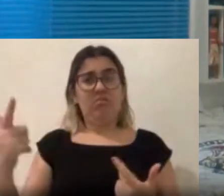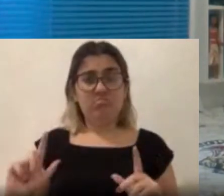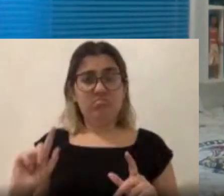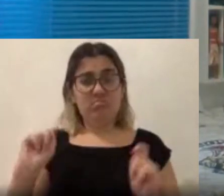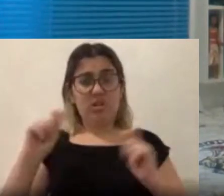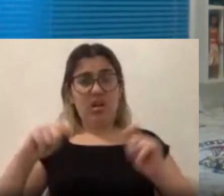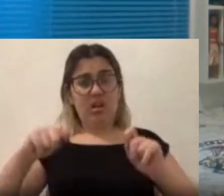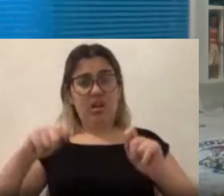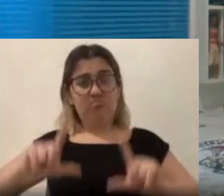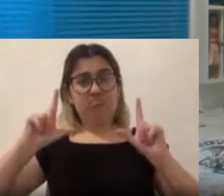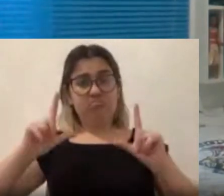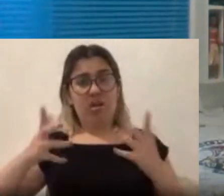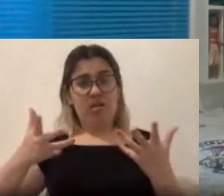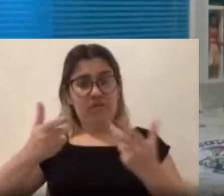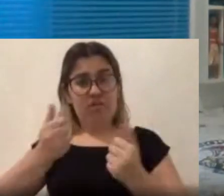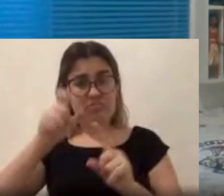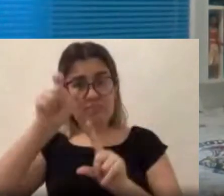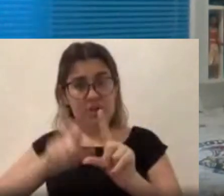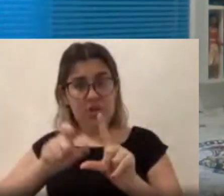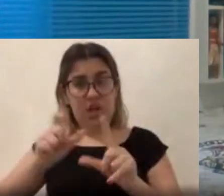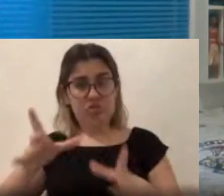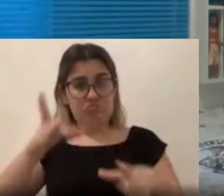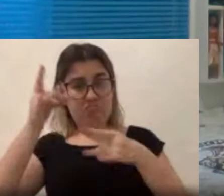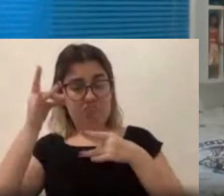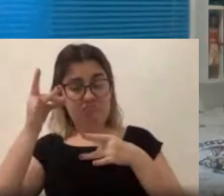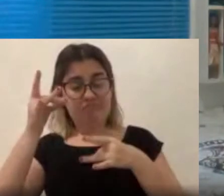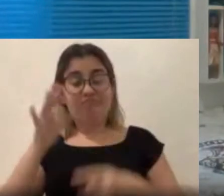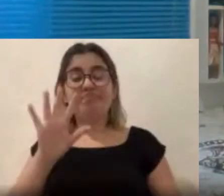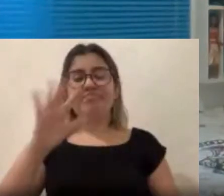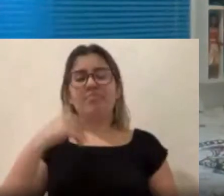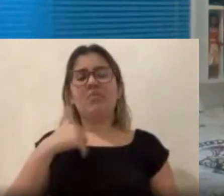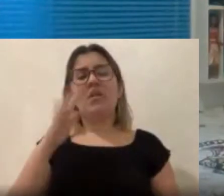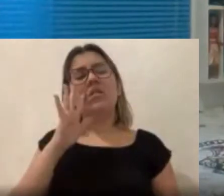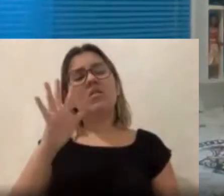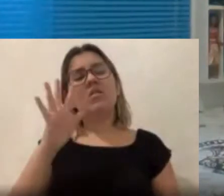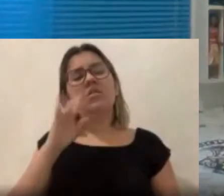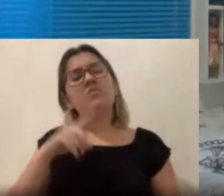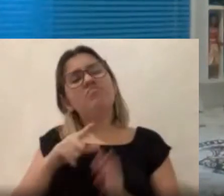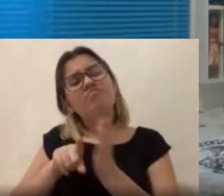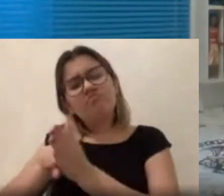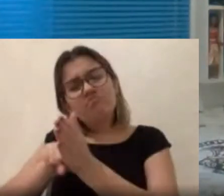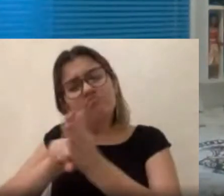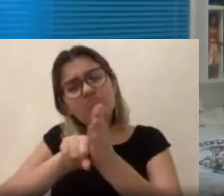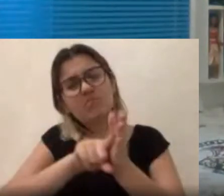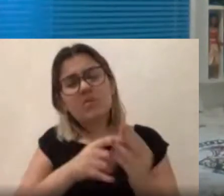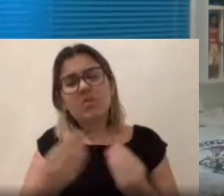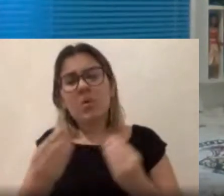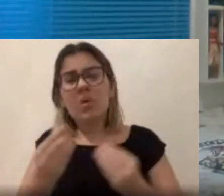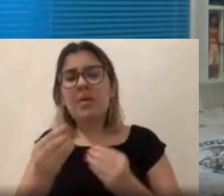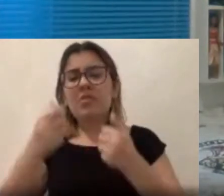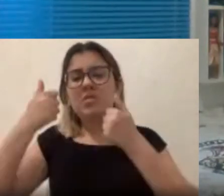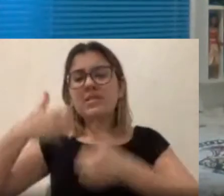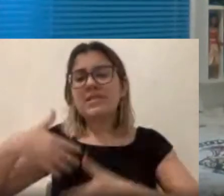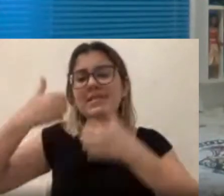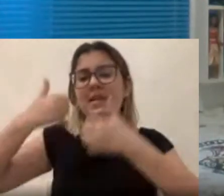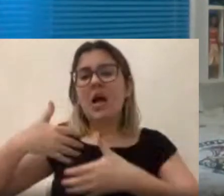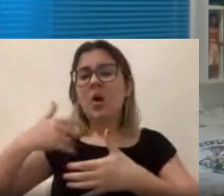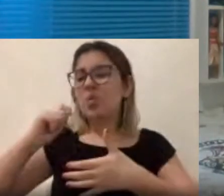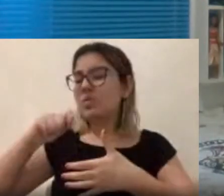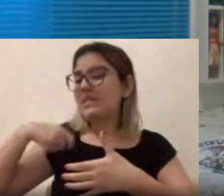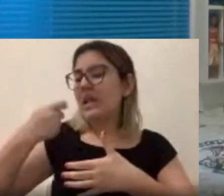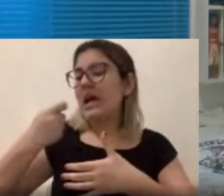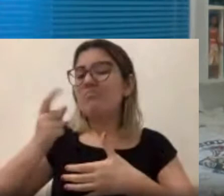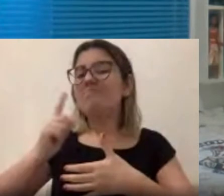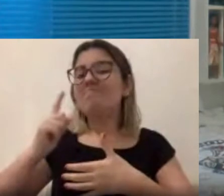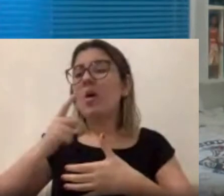pesquisas que receberam nomes diferentes da audiodescrição, porque, de fato, eles até bebem da fonte